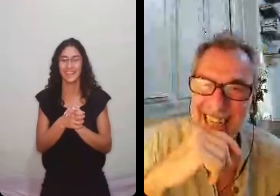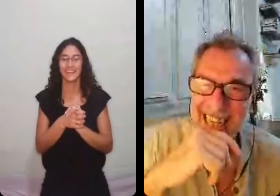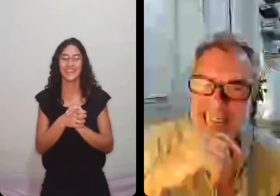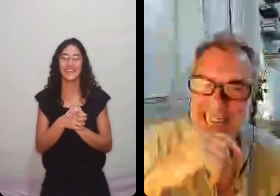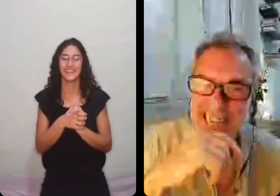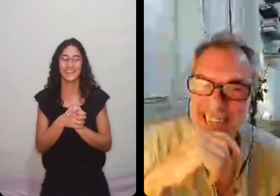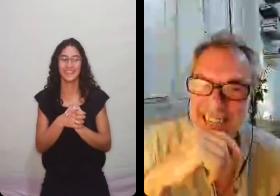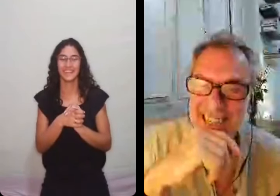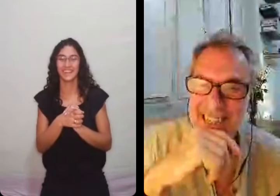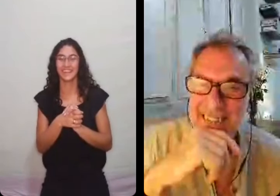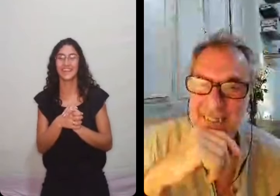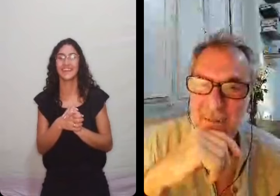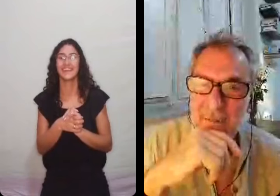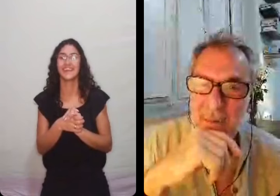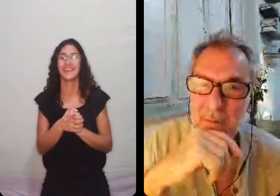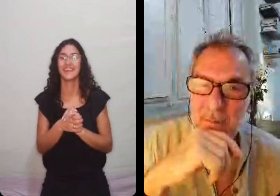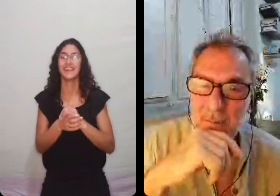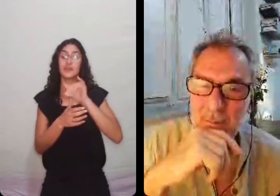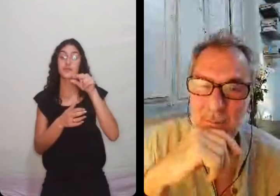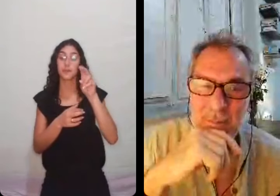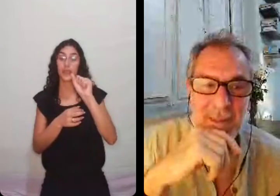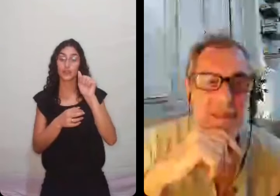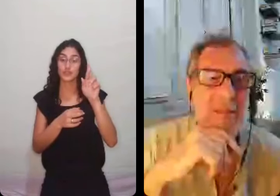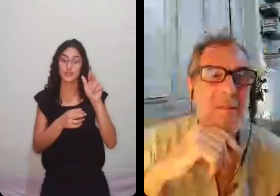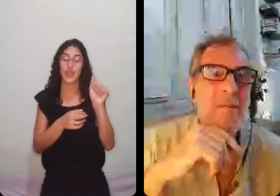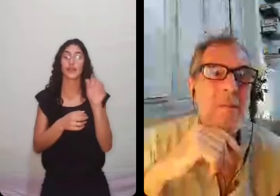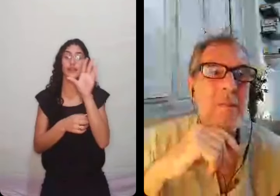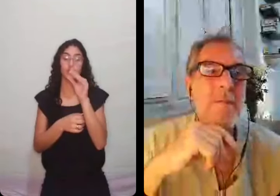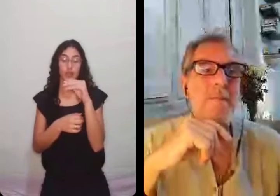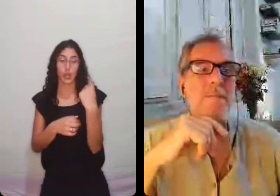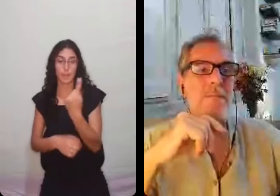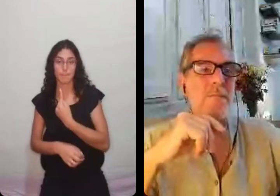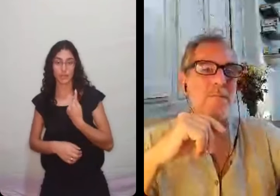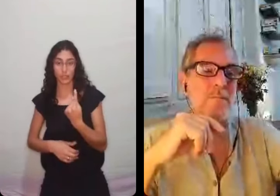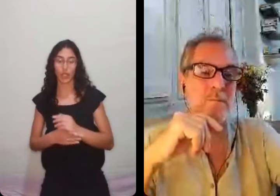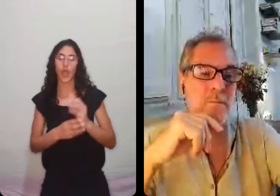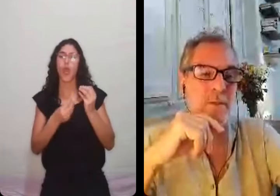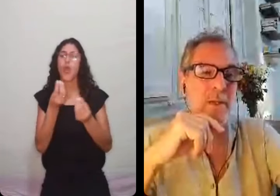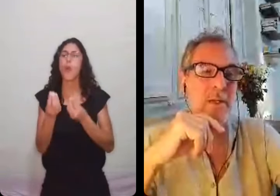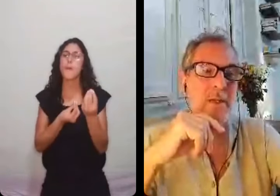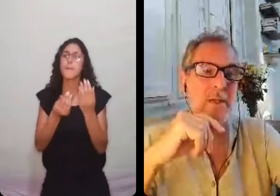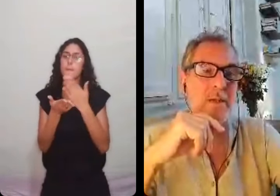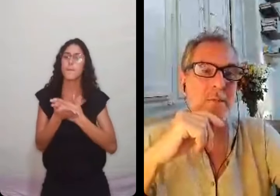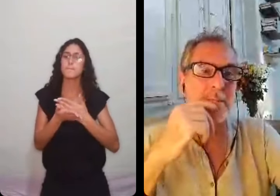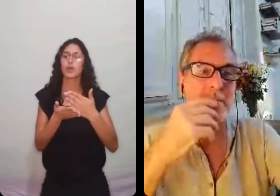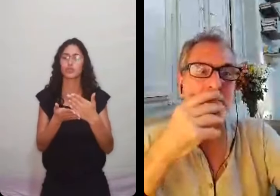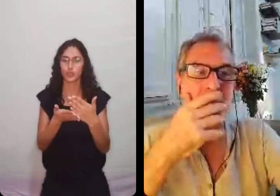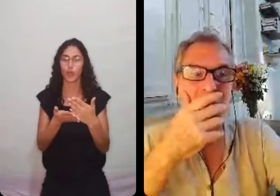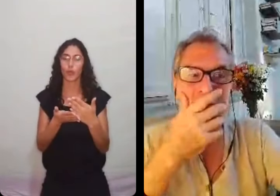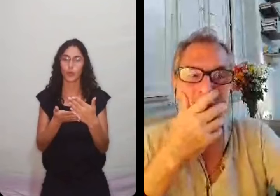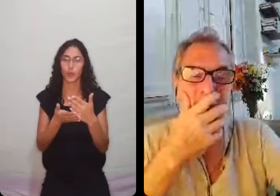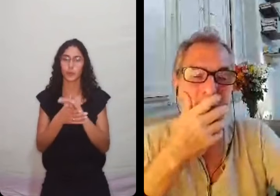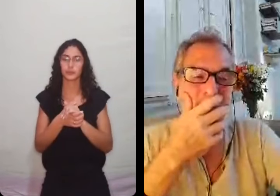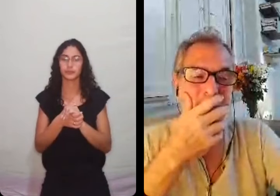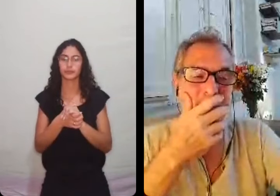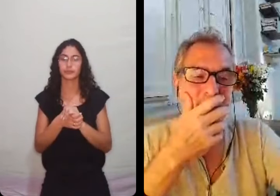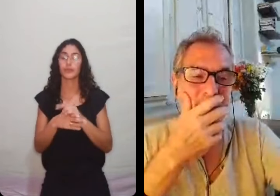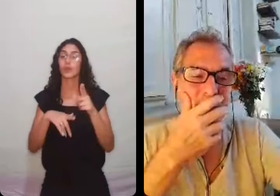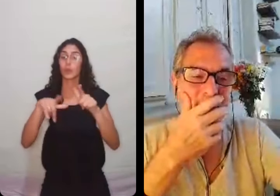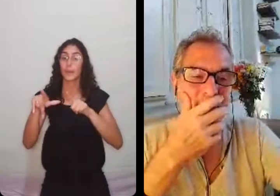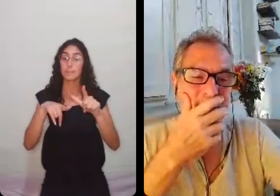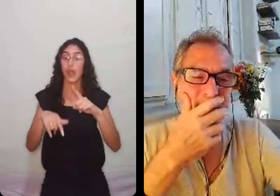Norberto, a Jussara estava contando para a gente de onde partiu esse trabalho, esse novo